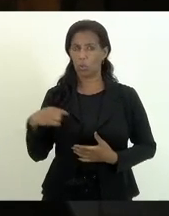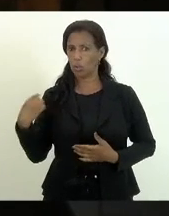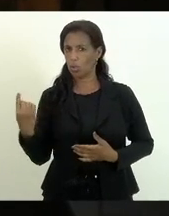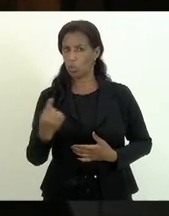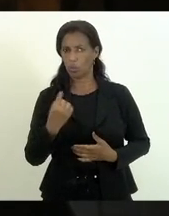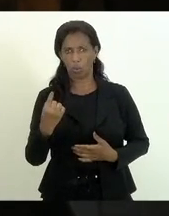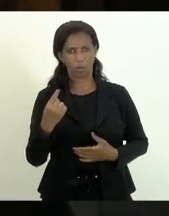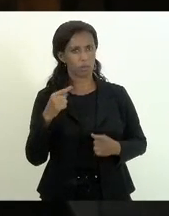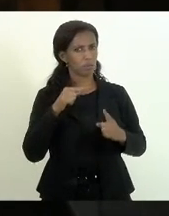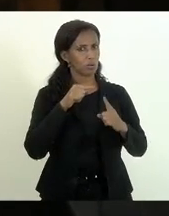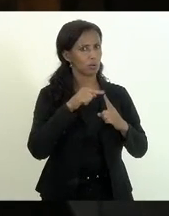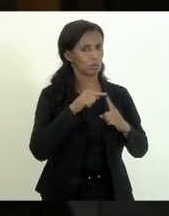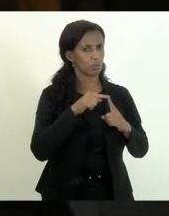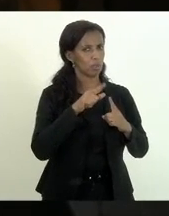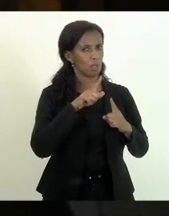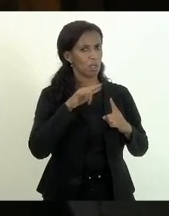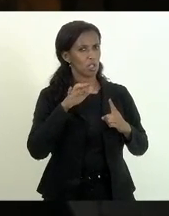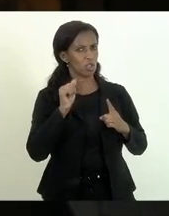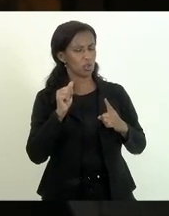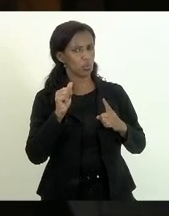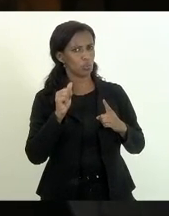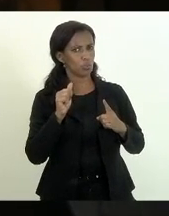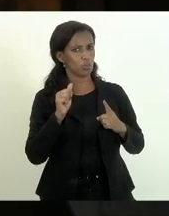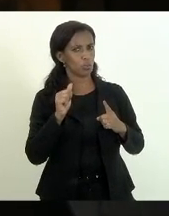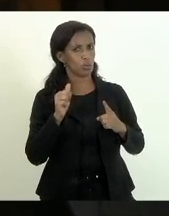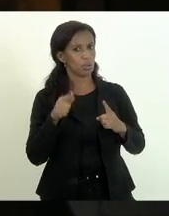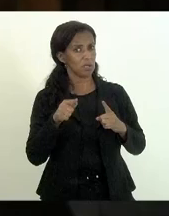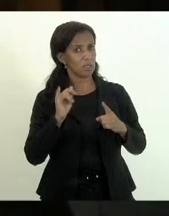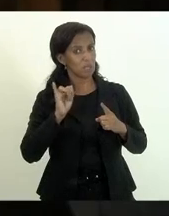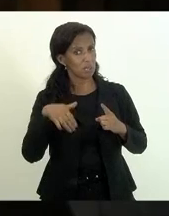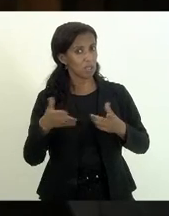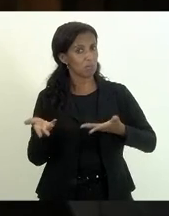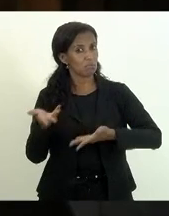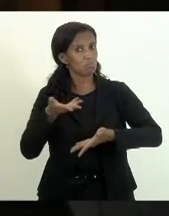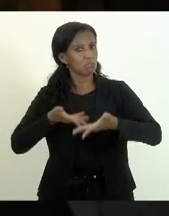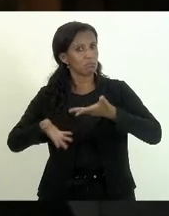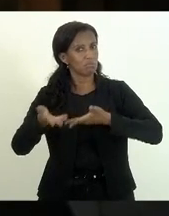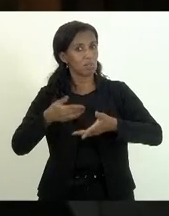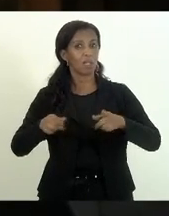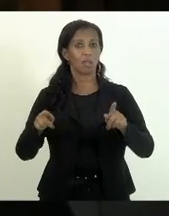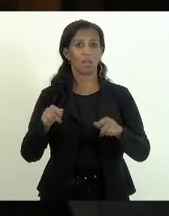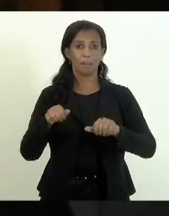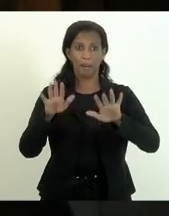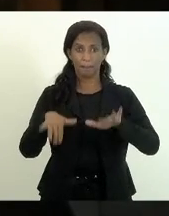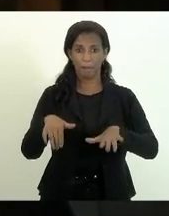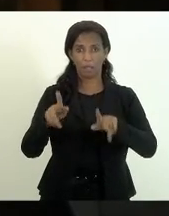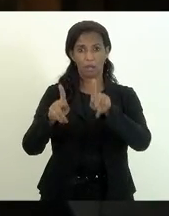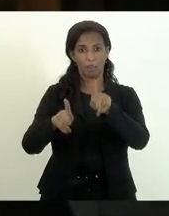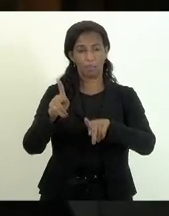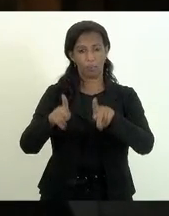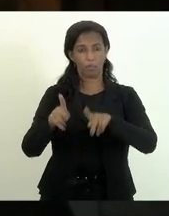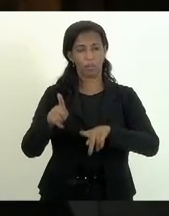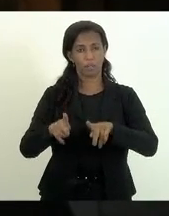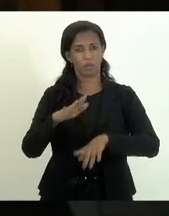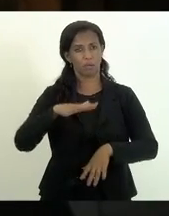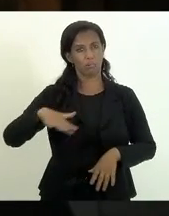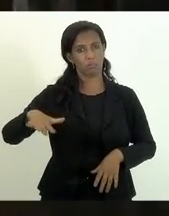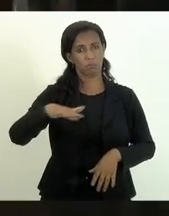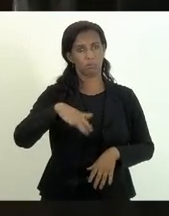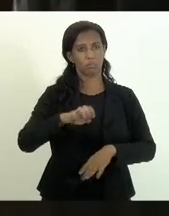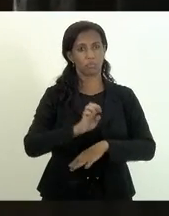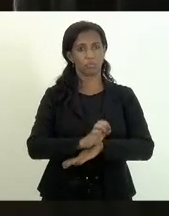temos que ser objecto de litígio e sim de parceria tá bem da população Fluminense Muito obrigado chore